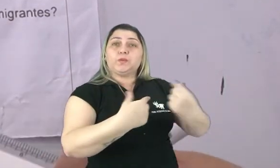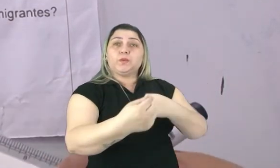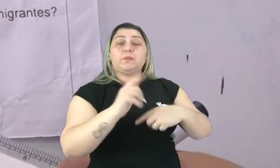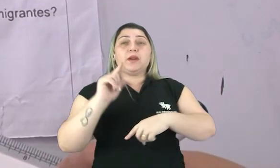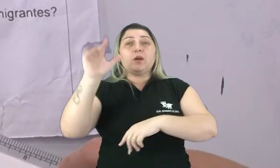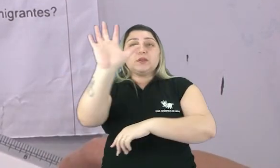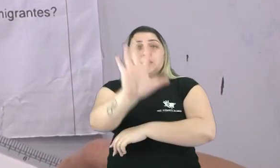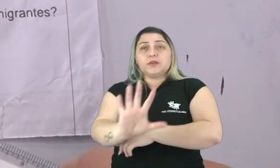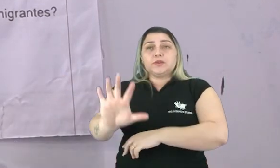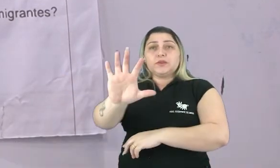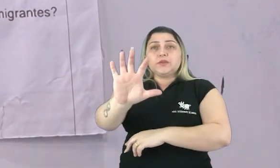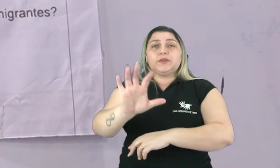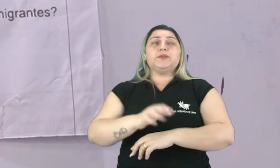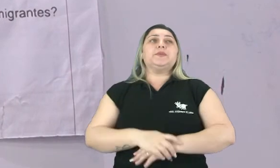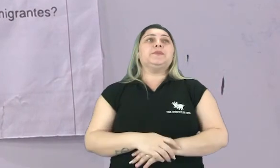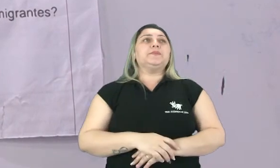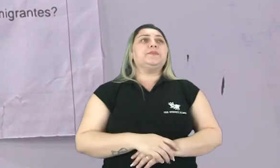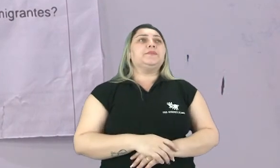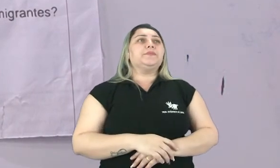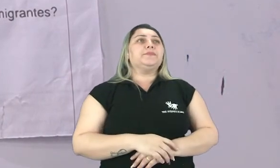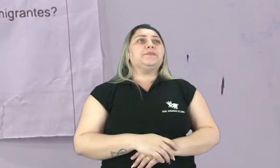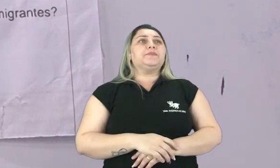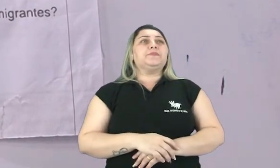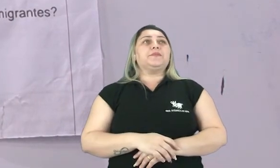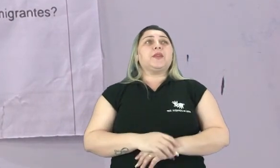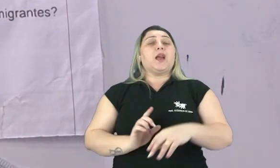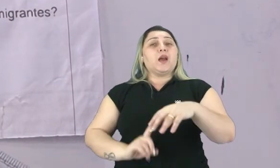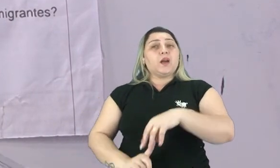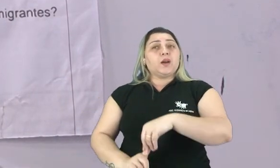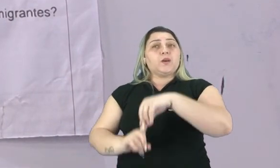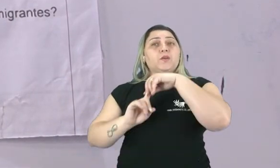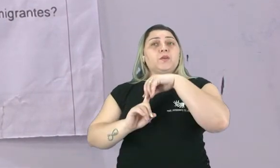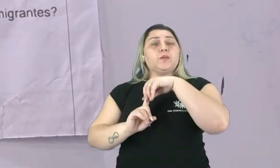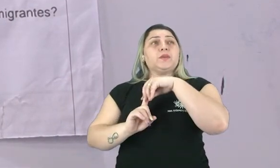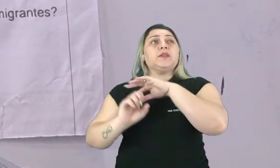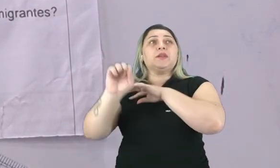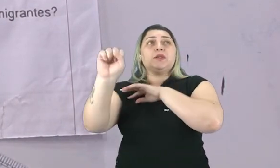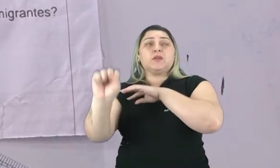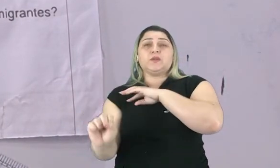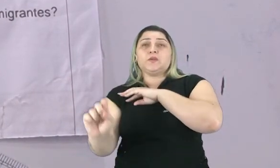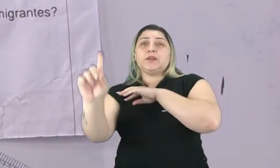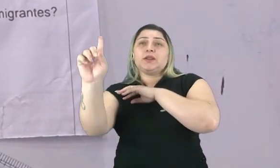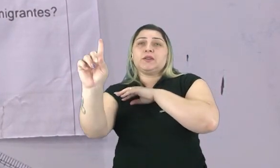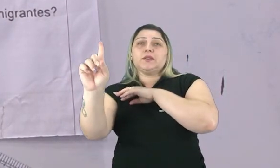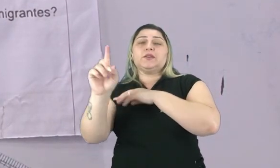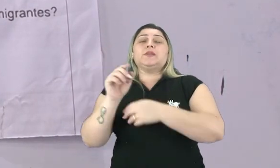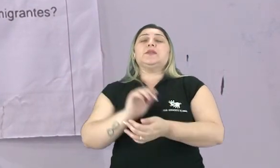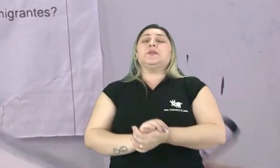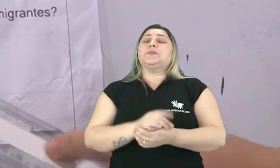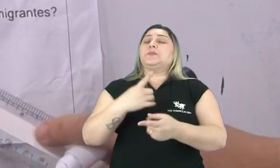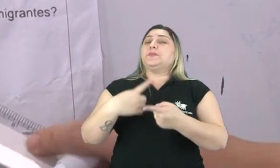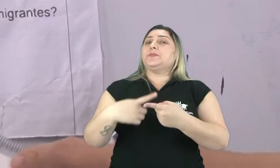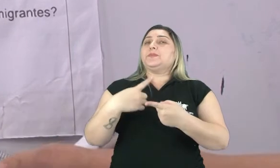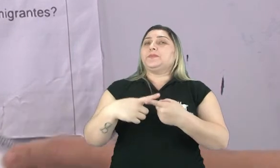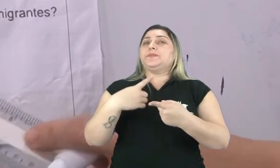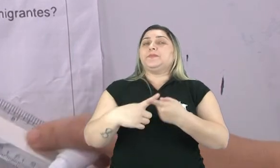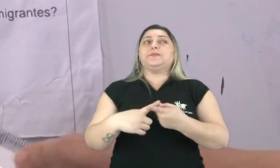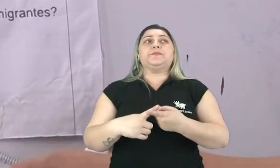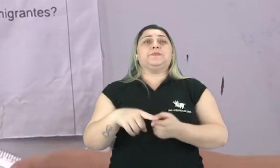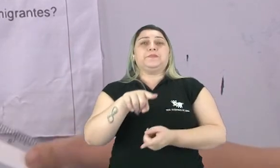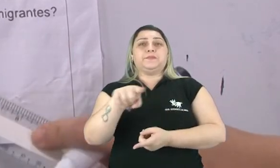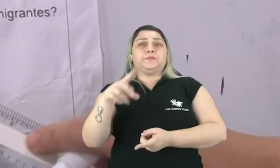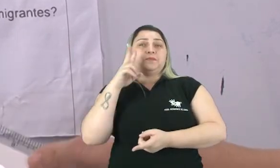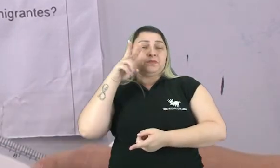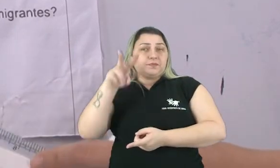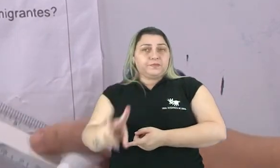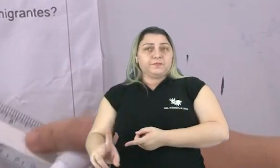para outras regiões, é isso? Então, a única região que nós temos aí é a região sudeste, porque, vocês estão vendo,